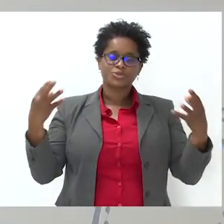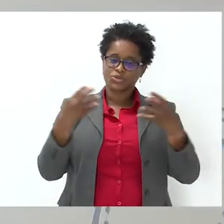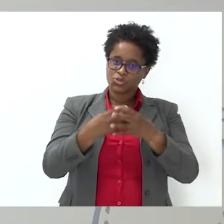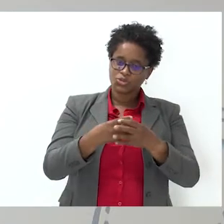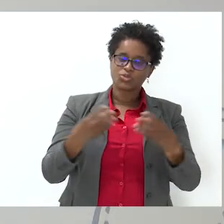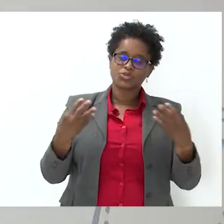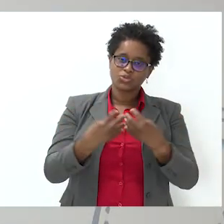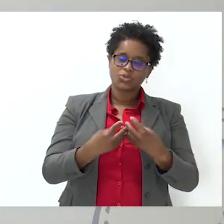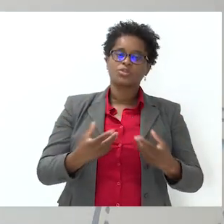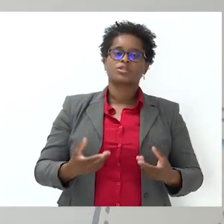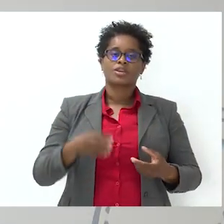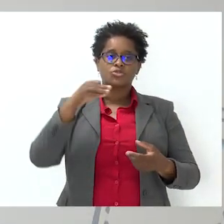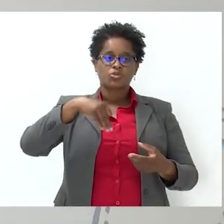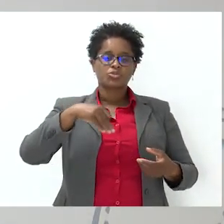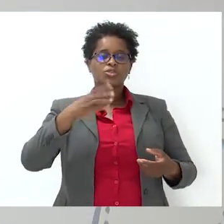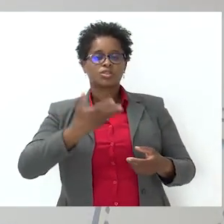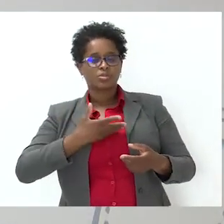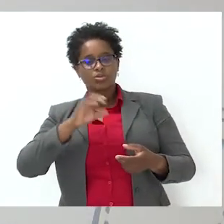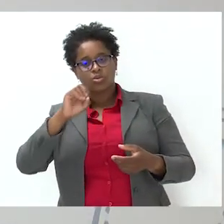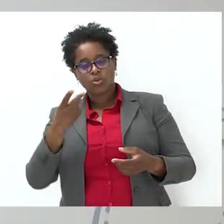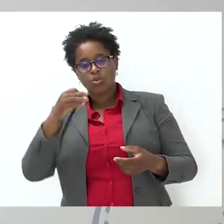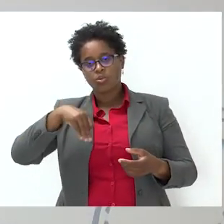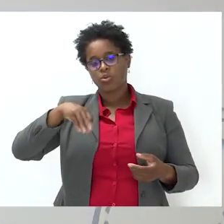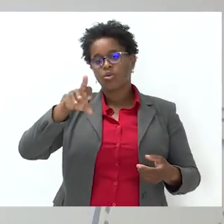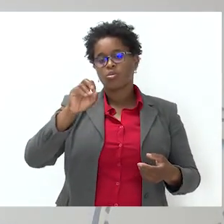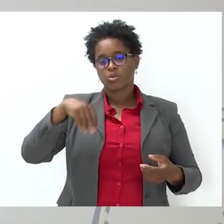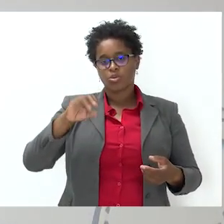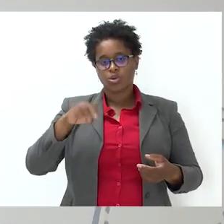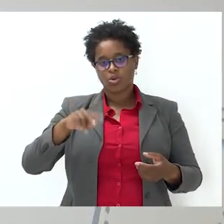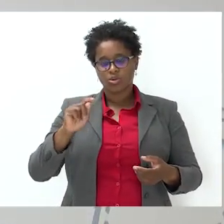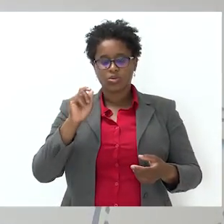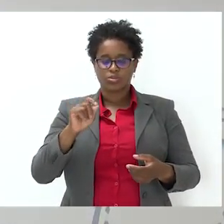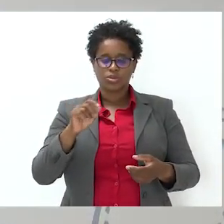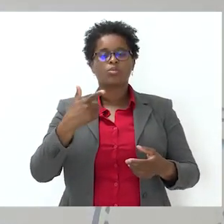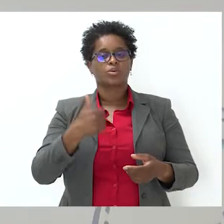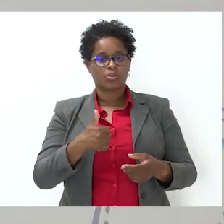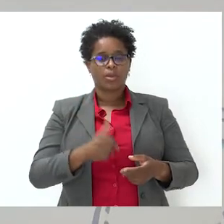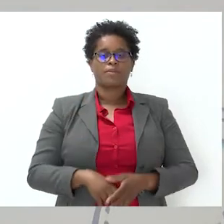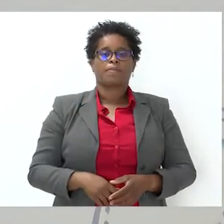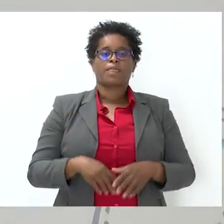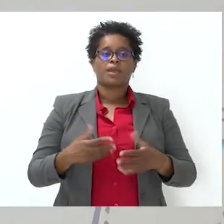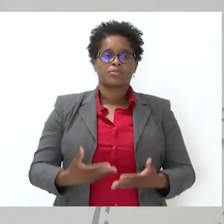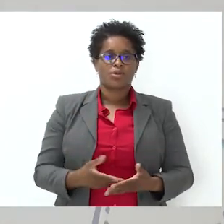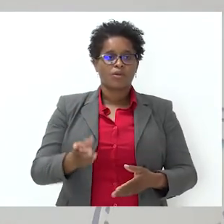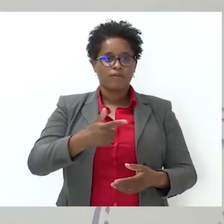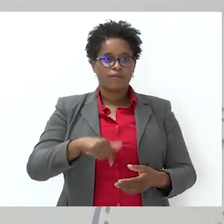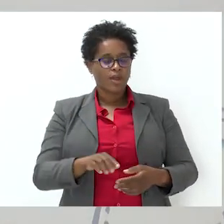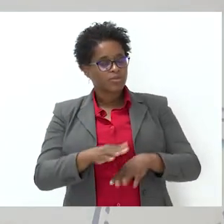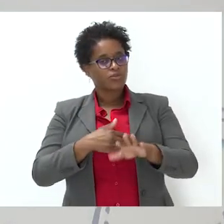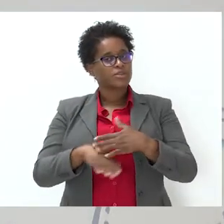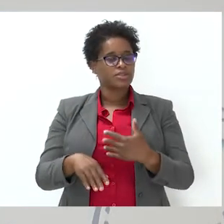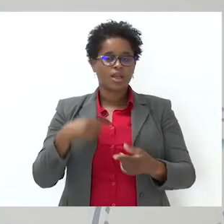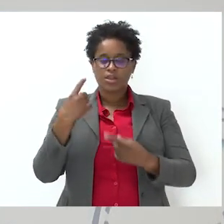as preposições com determinantes ou pronomes? Muito bem. Então, vamos